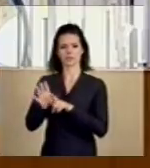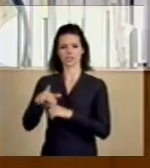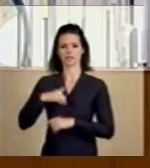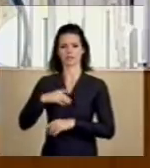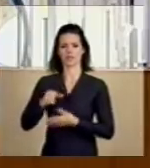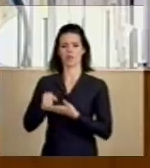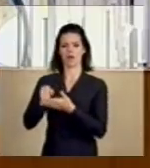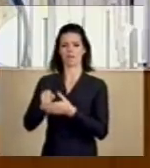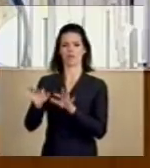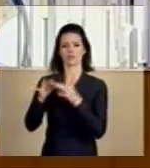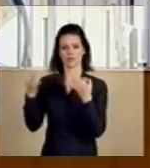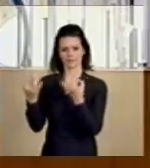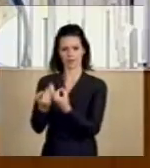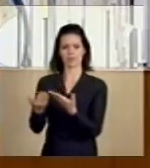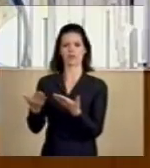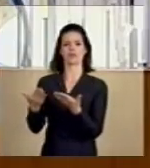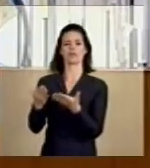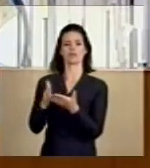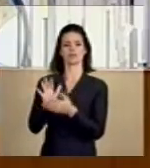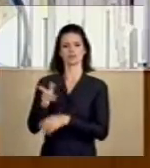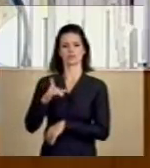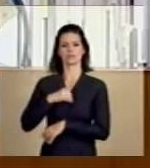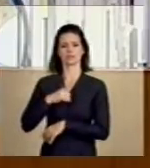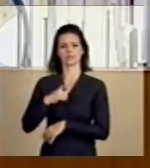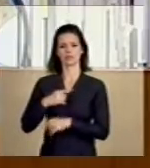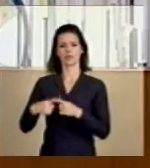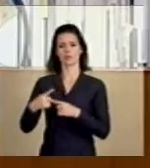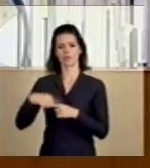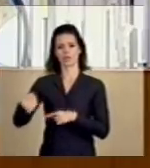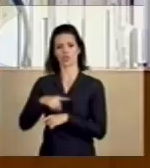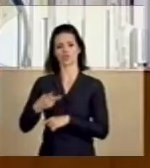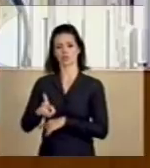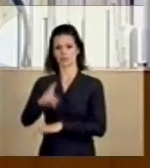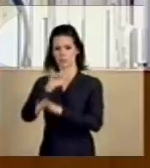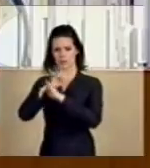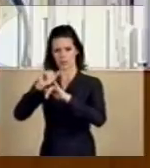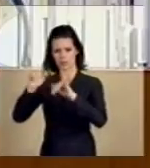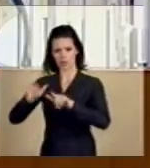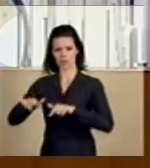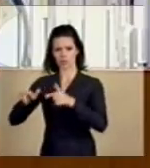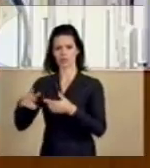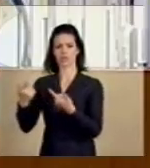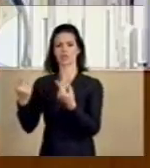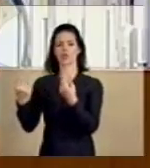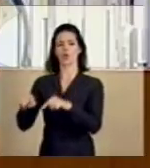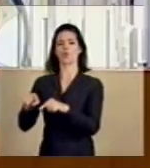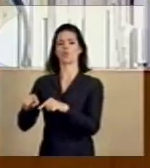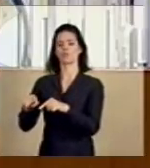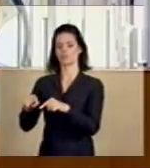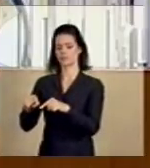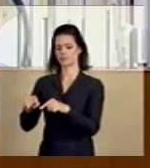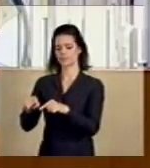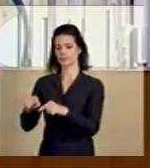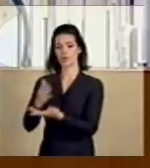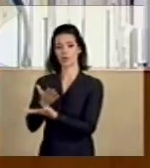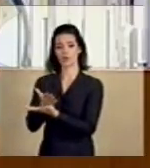que cada vez mais denunciamos os preconceitos contra nós, mas, neste caso, quem devia dar o primeiro amparo, o